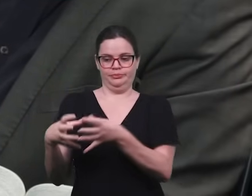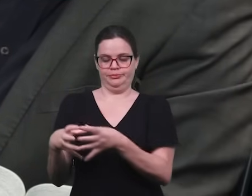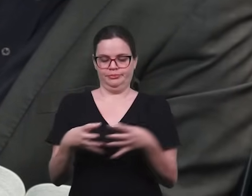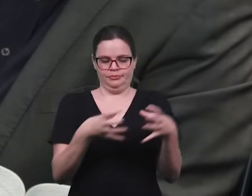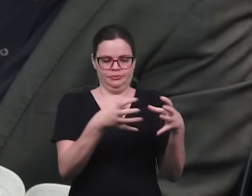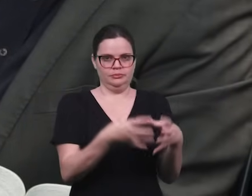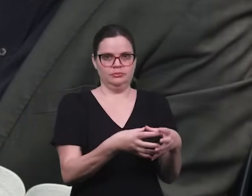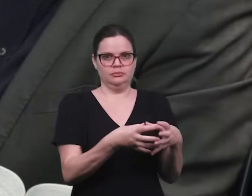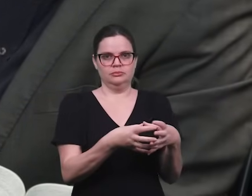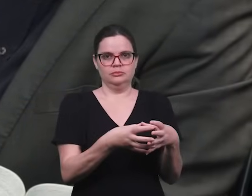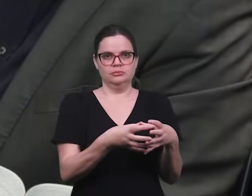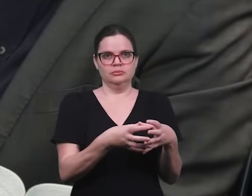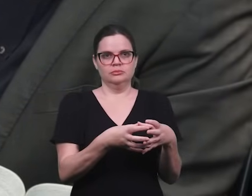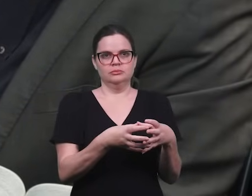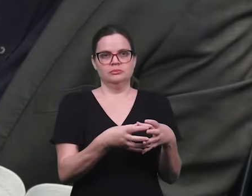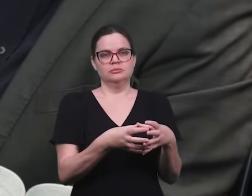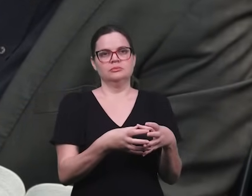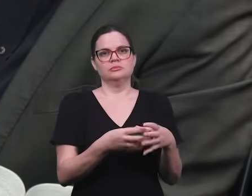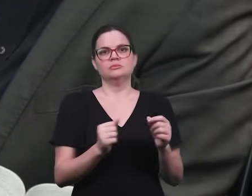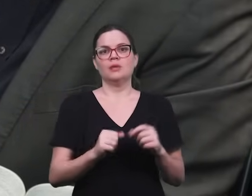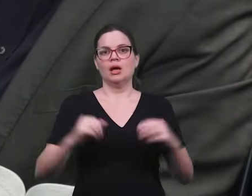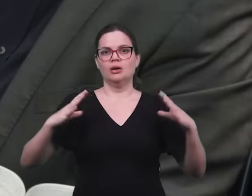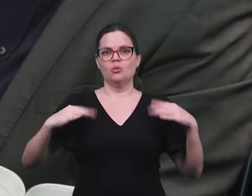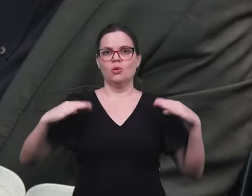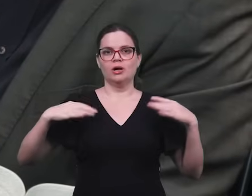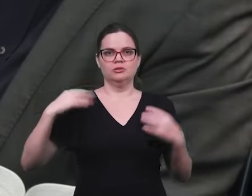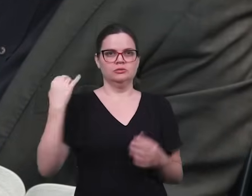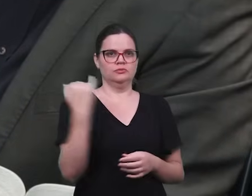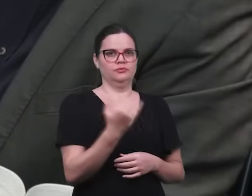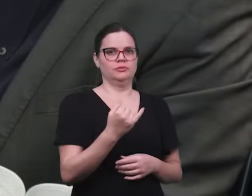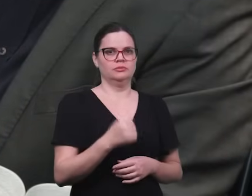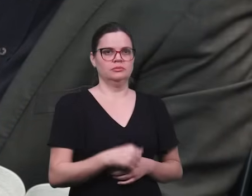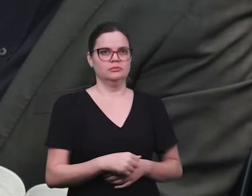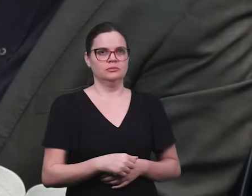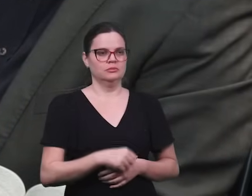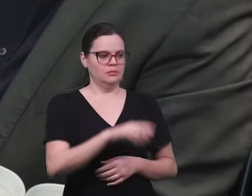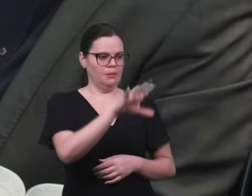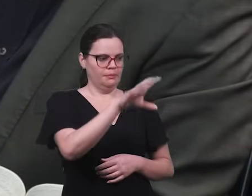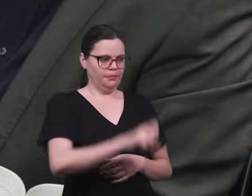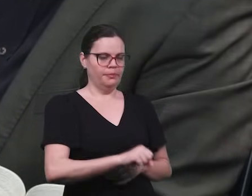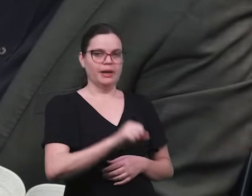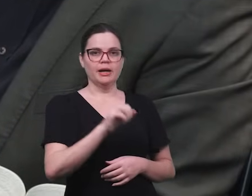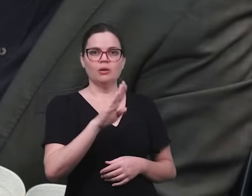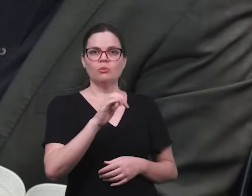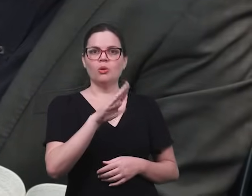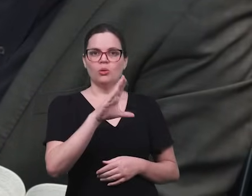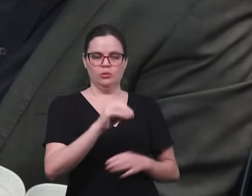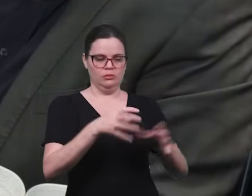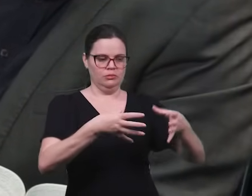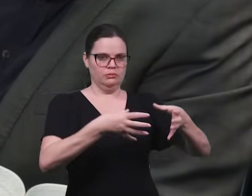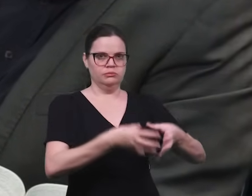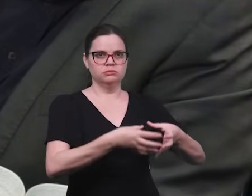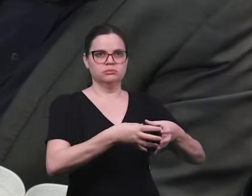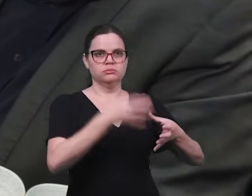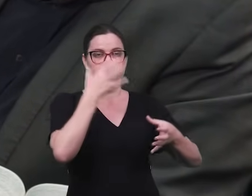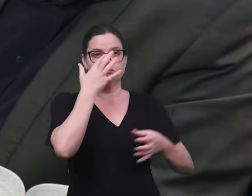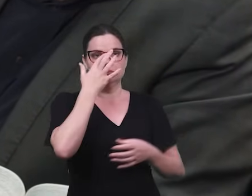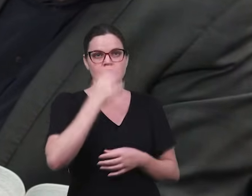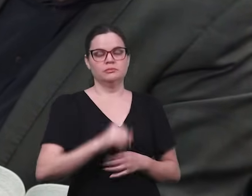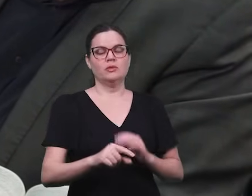E ele apresentou. Porém, o anjo de Deus lhe disse, toma a carne e os bolos, o verso 29.